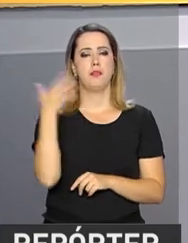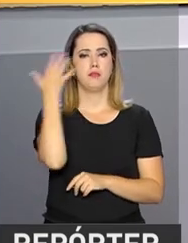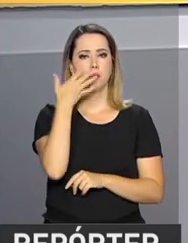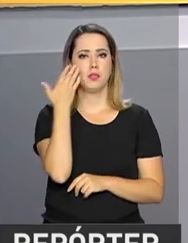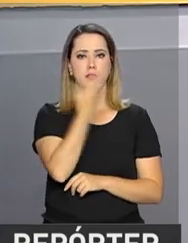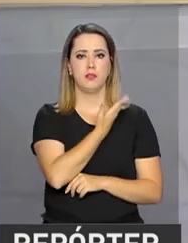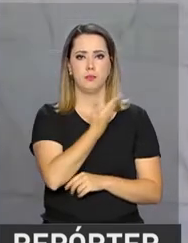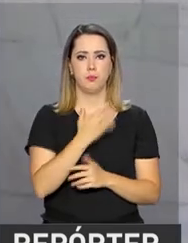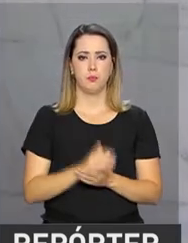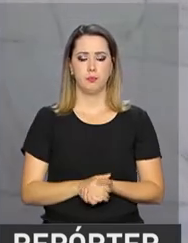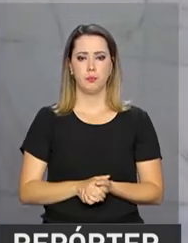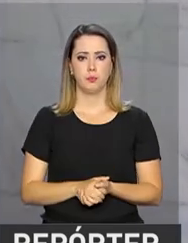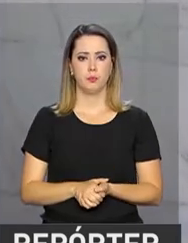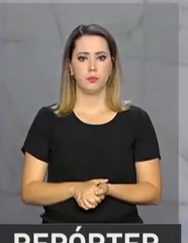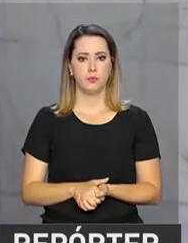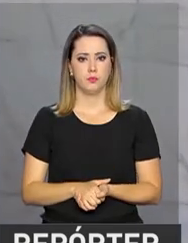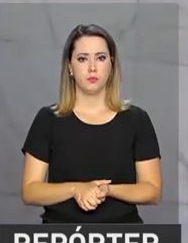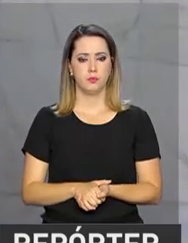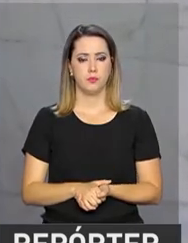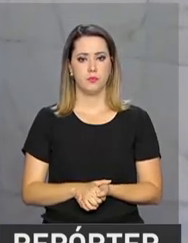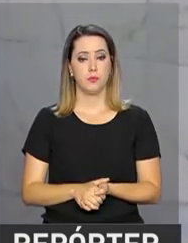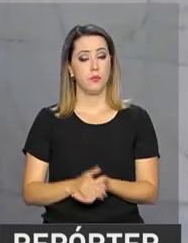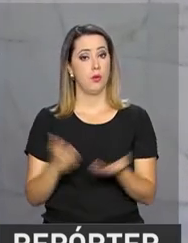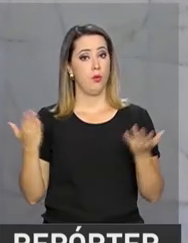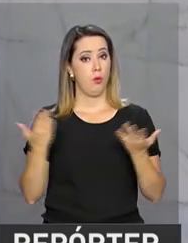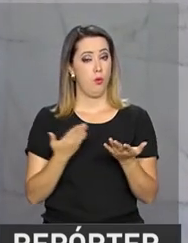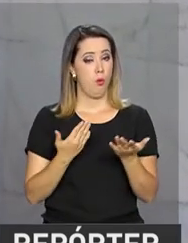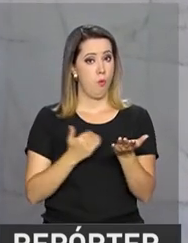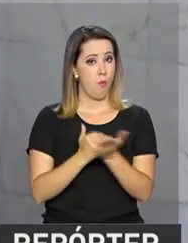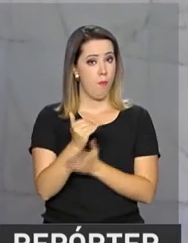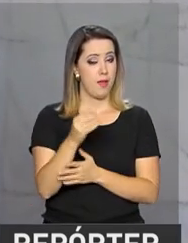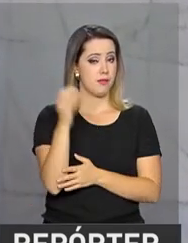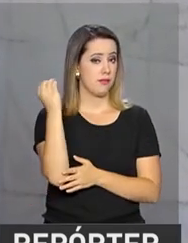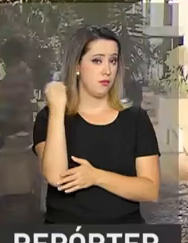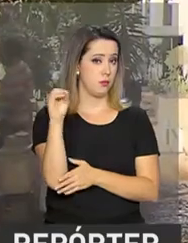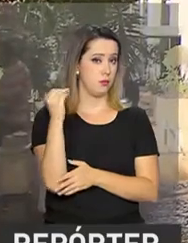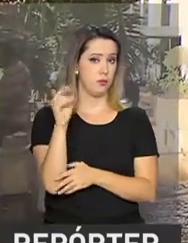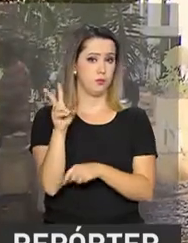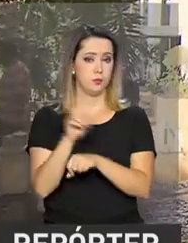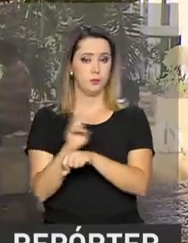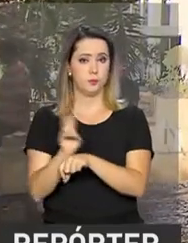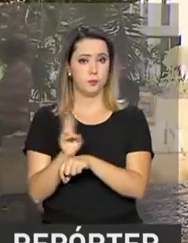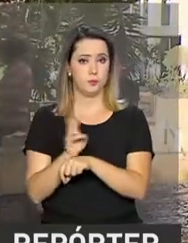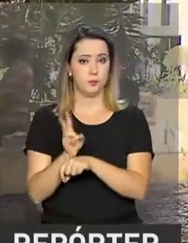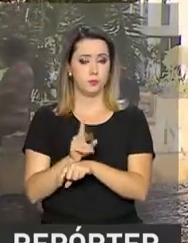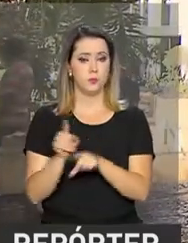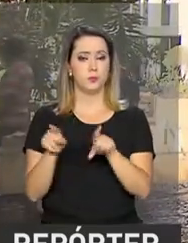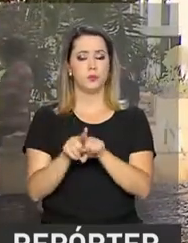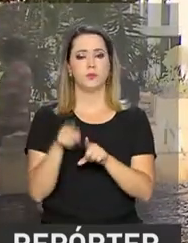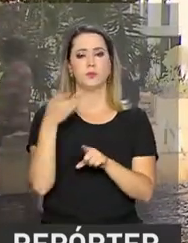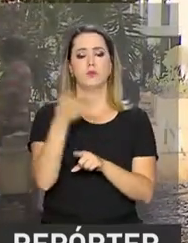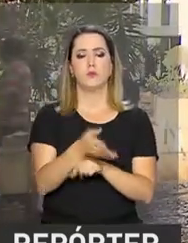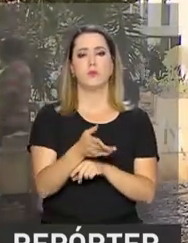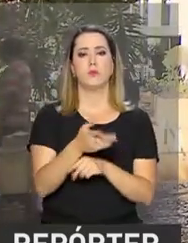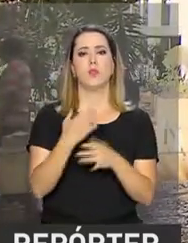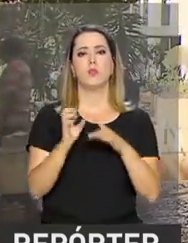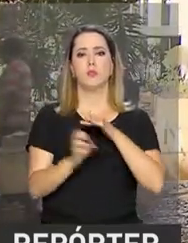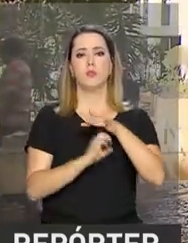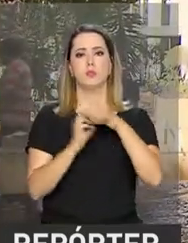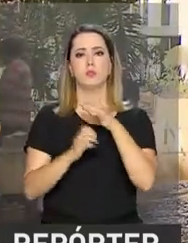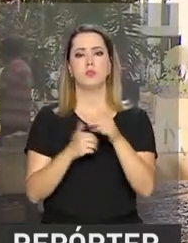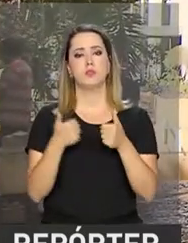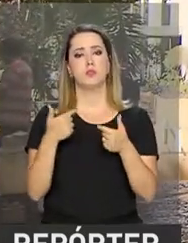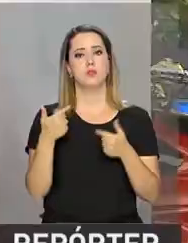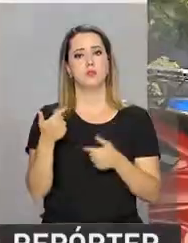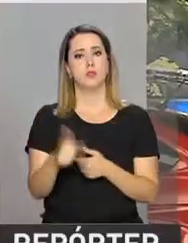explica. A partir de outubro, vai ser iniciada uma ação de fiscalização nas empresas que